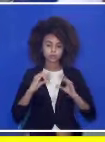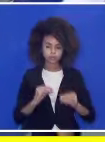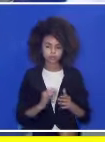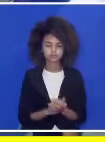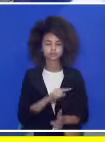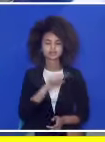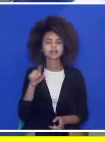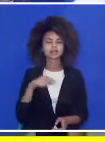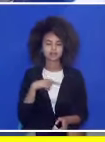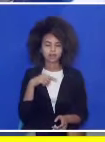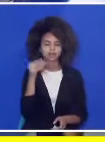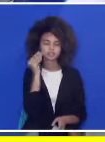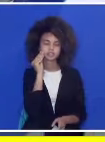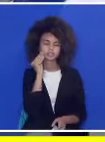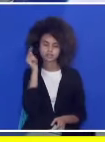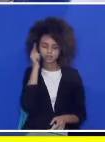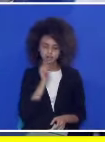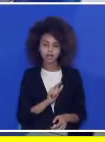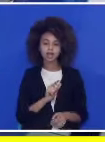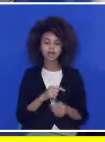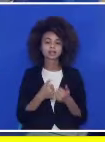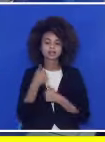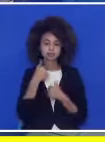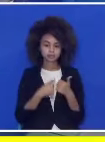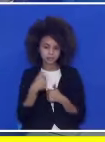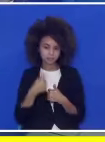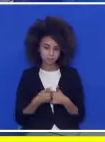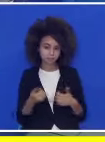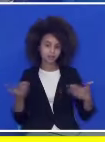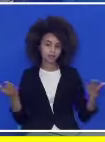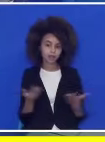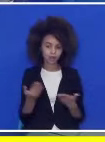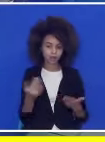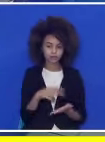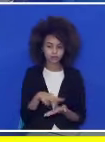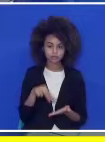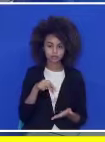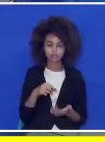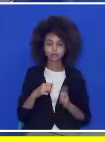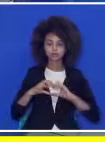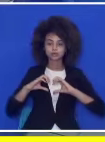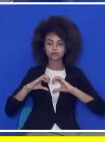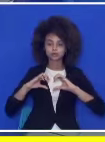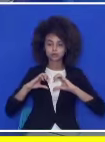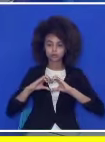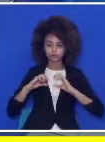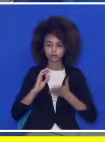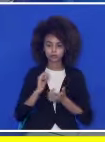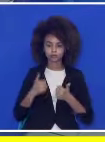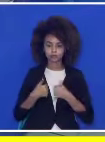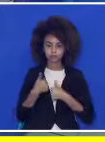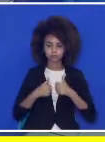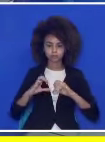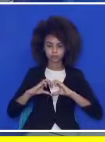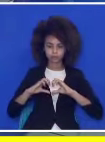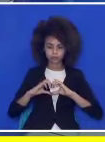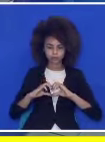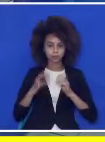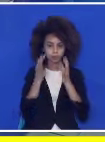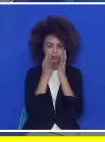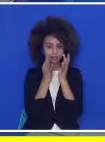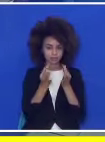Você tem muitas chances de ganhar na Time Mania. Agora passaremos ao sorteio do time do coração. Fique de olho na sua